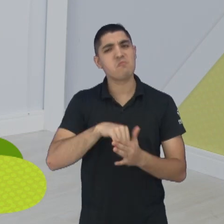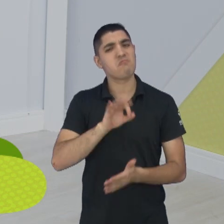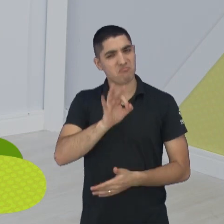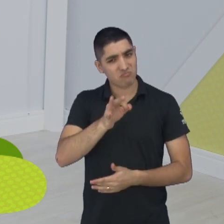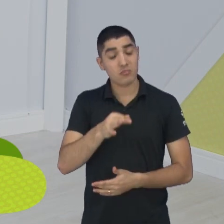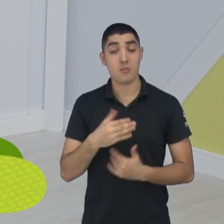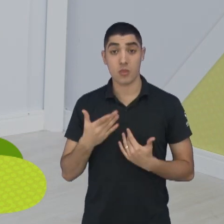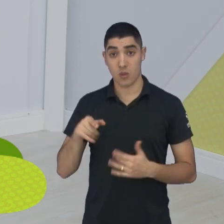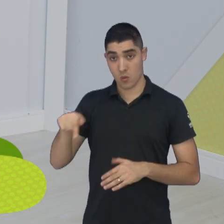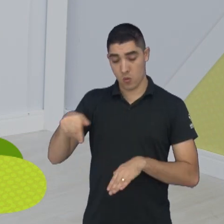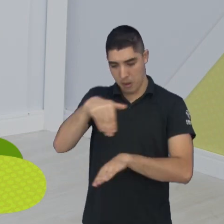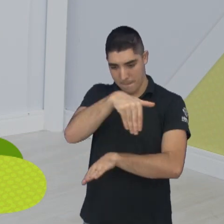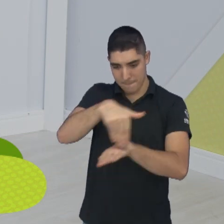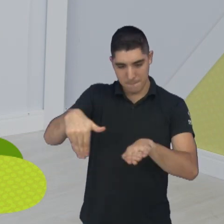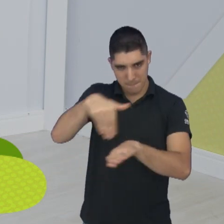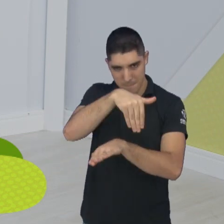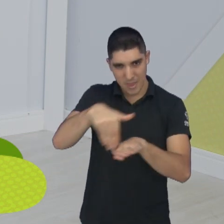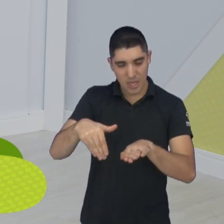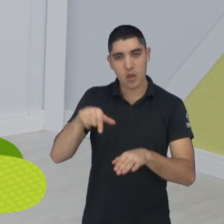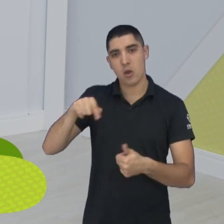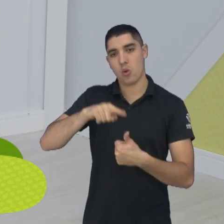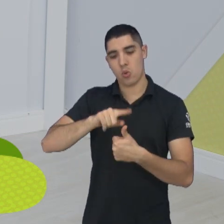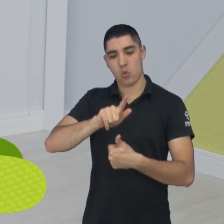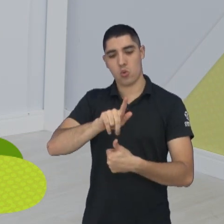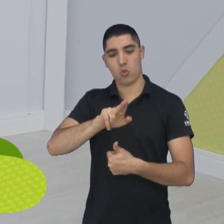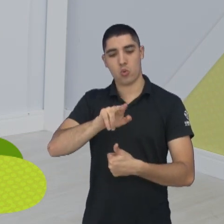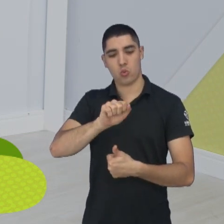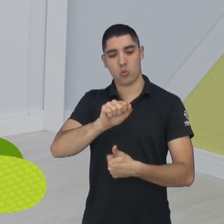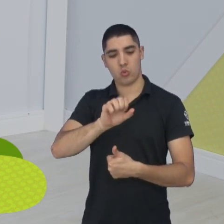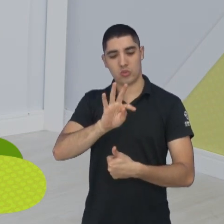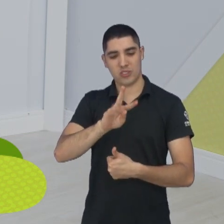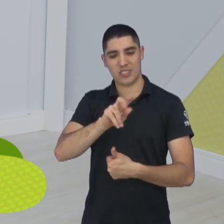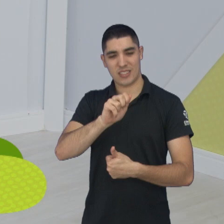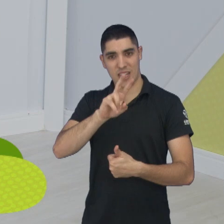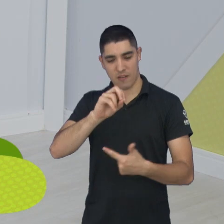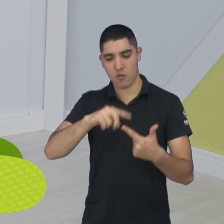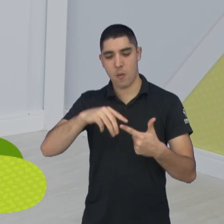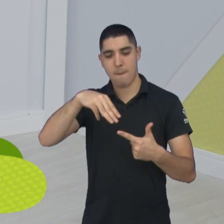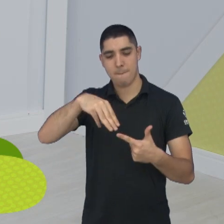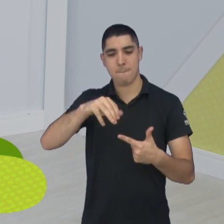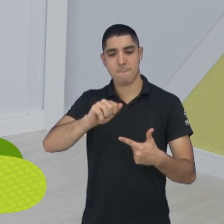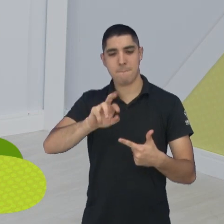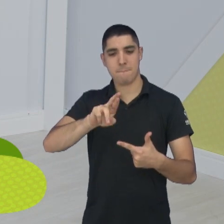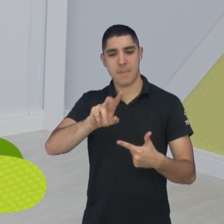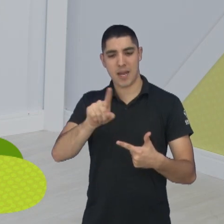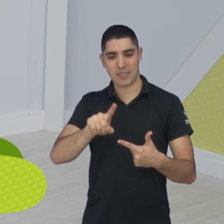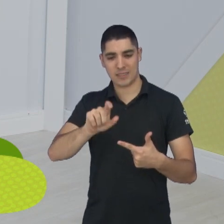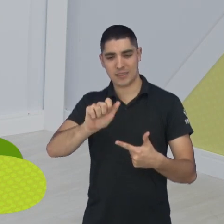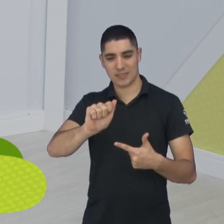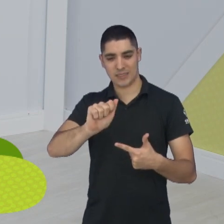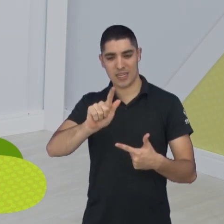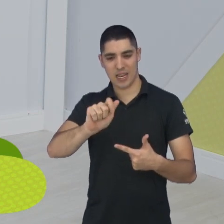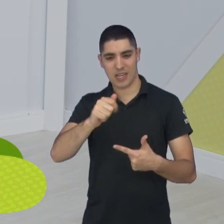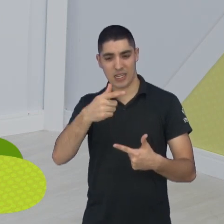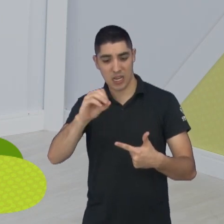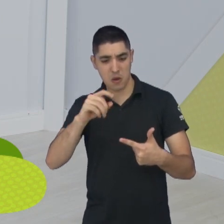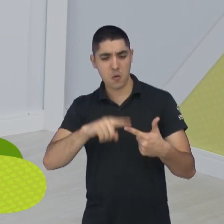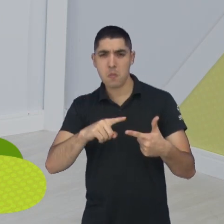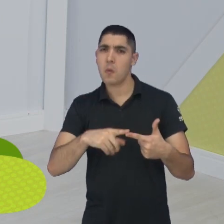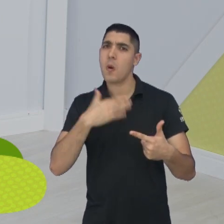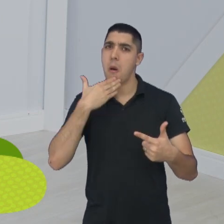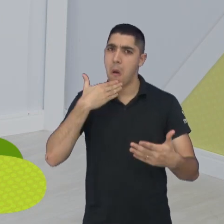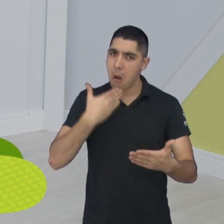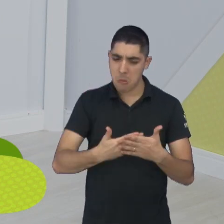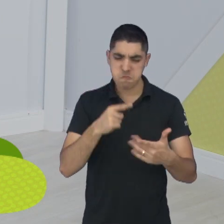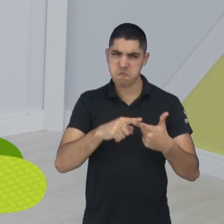jogou com meio de campo ali muito marcador, que é o Gustavo Nicola e o Marzagão. O Marzagão, impressionante a vibração dele, a raça dele